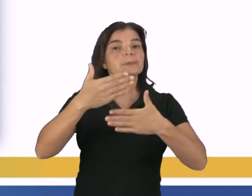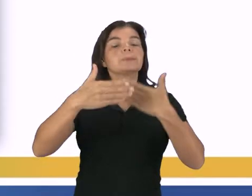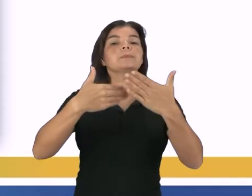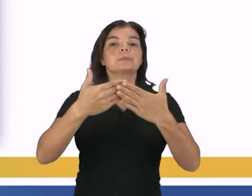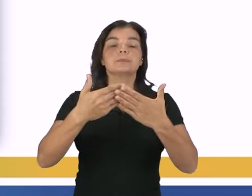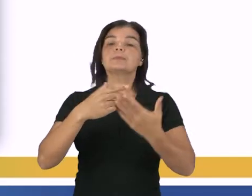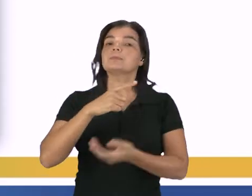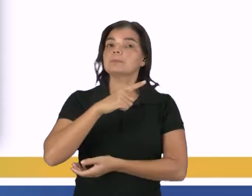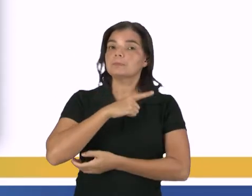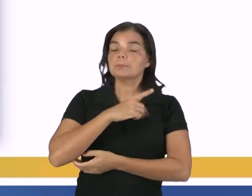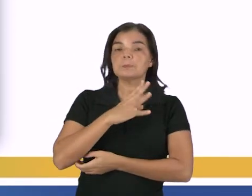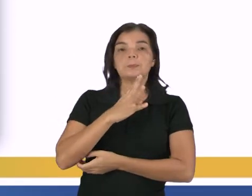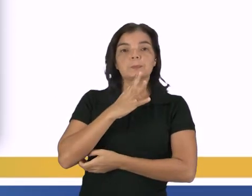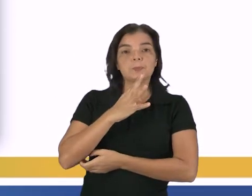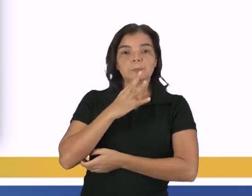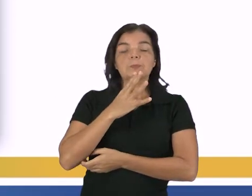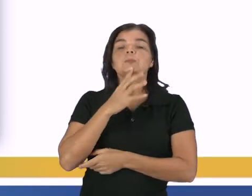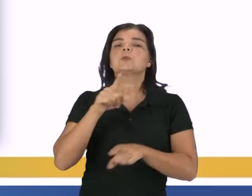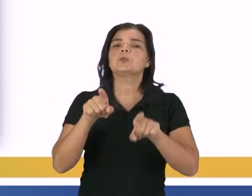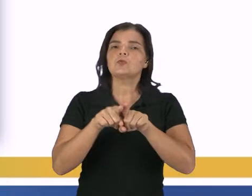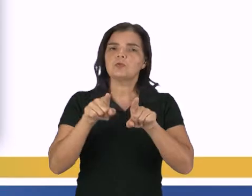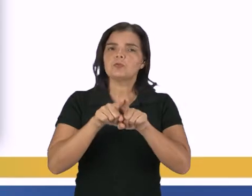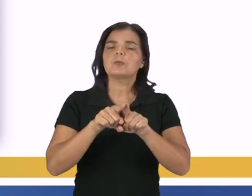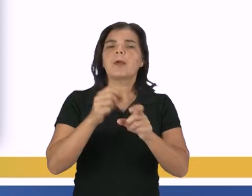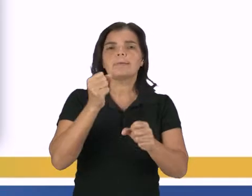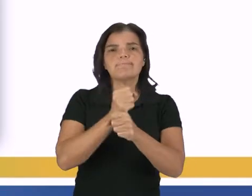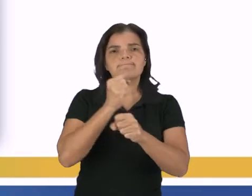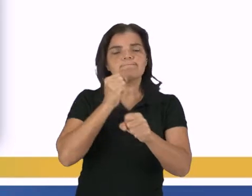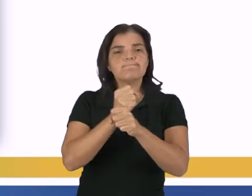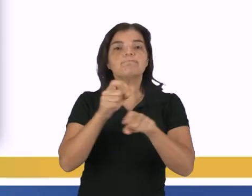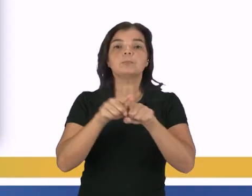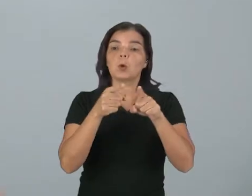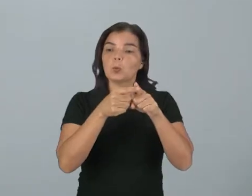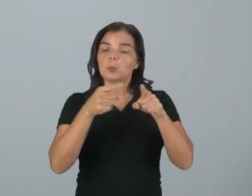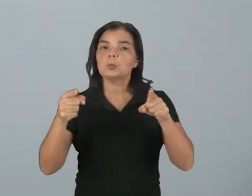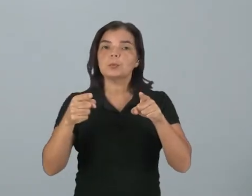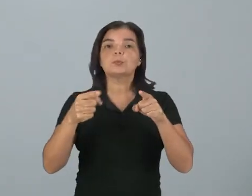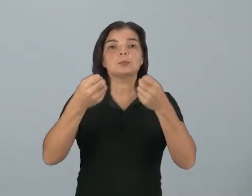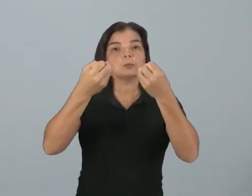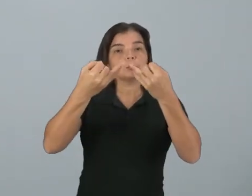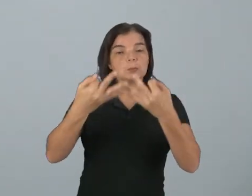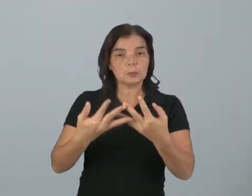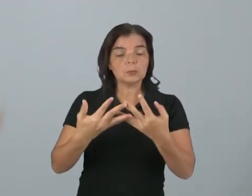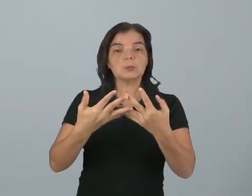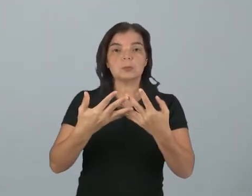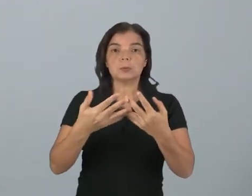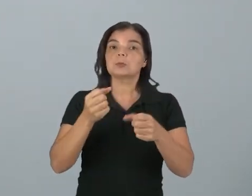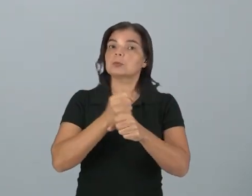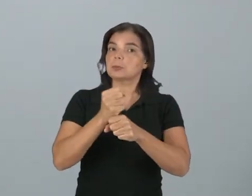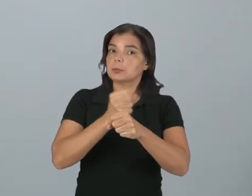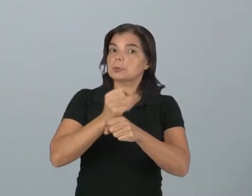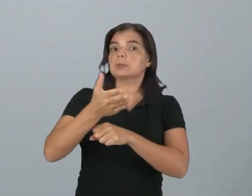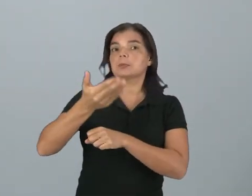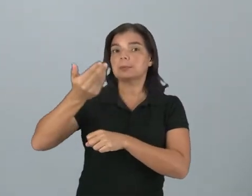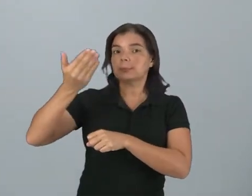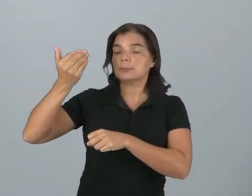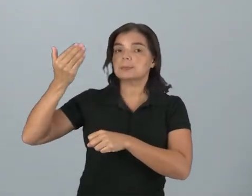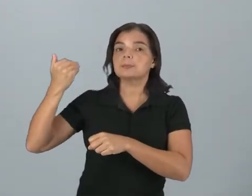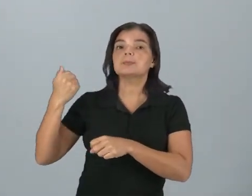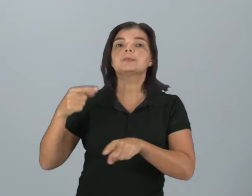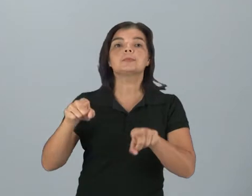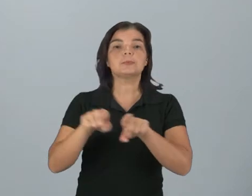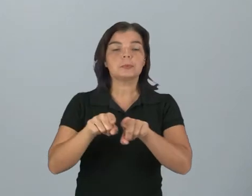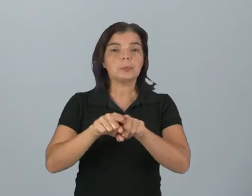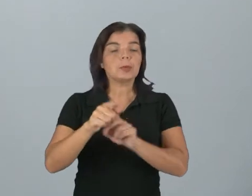desenvolvida por ter esse conhecimento arquitetônico para um período que a gente está falando de muitos e muitos anos atrás.